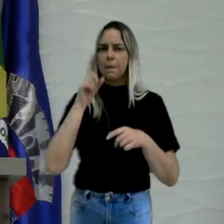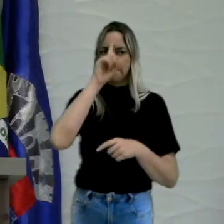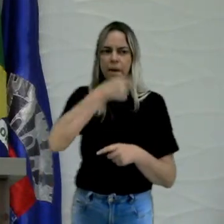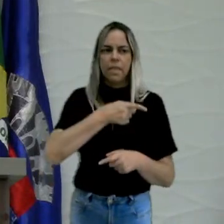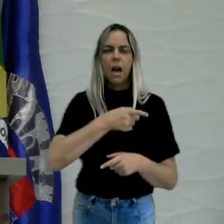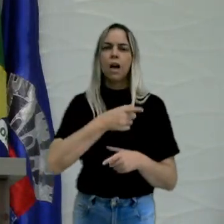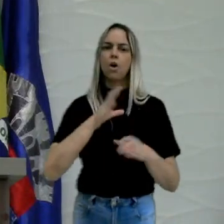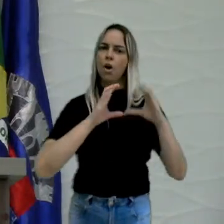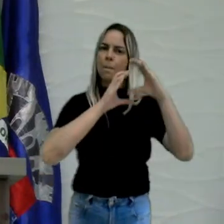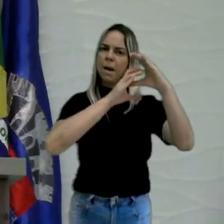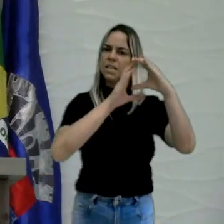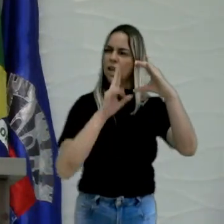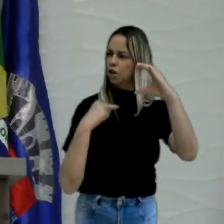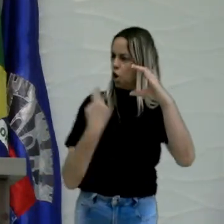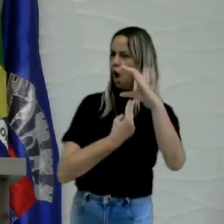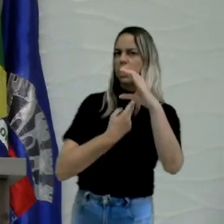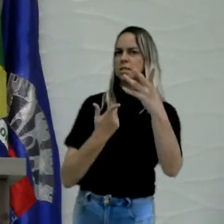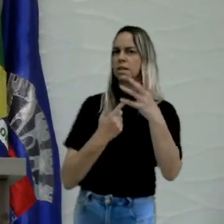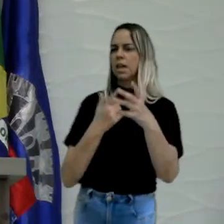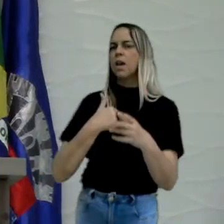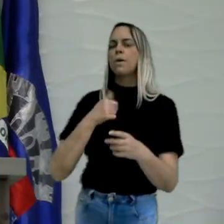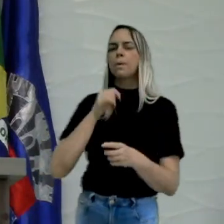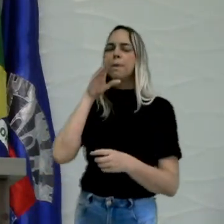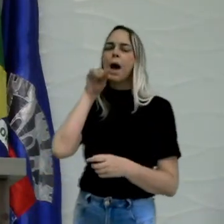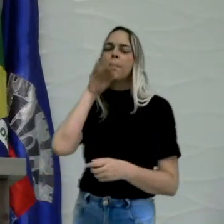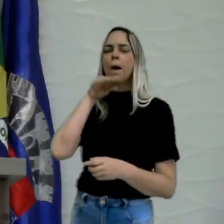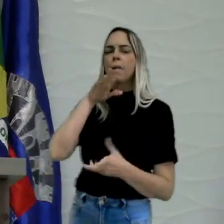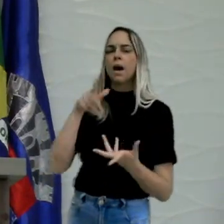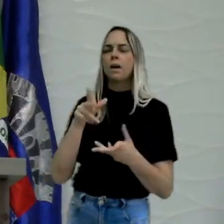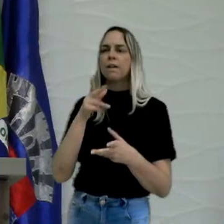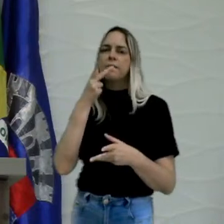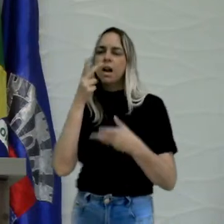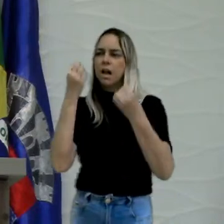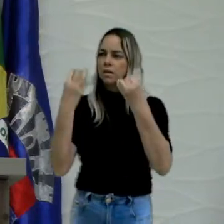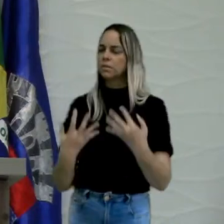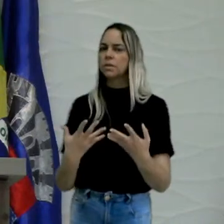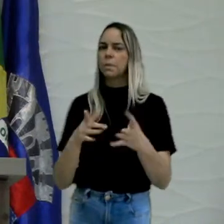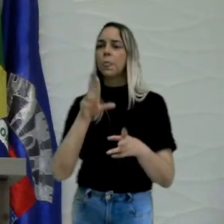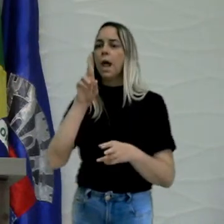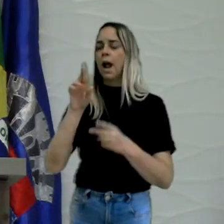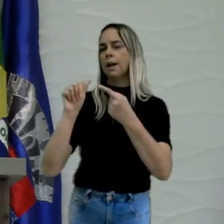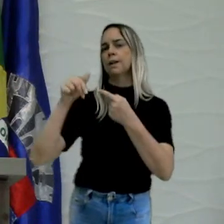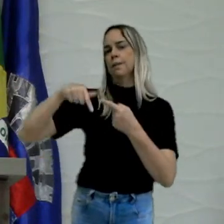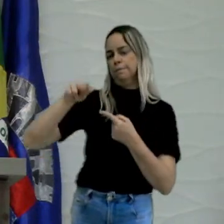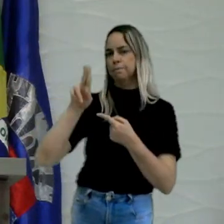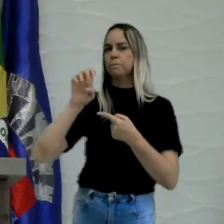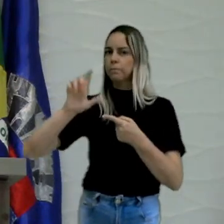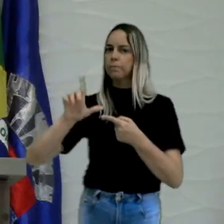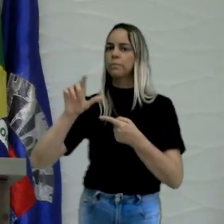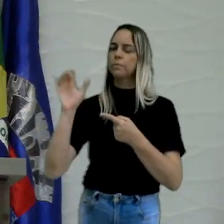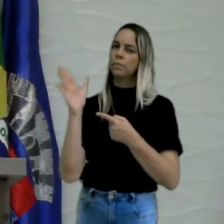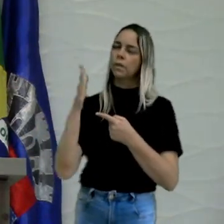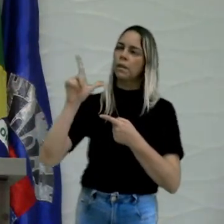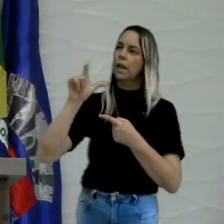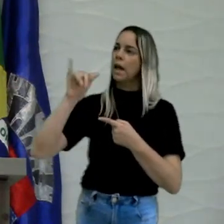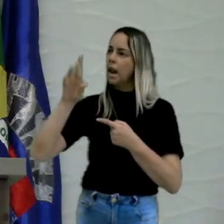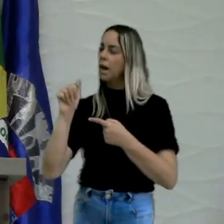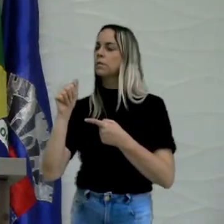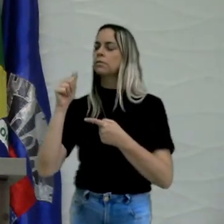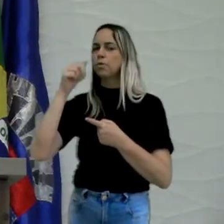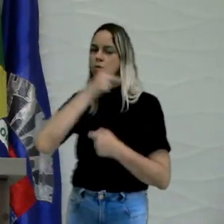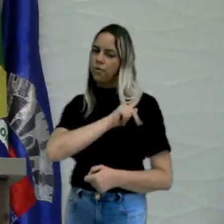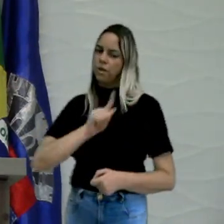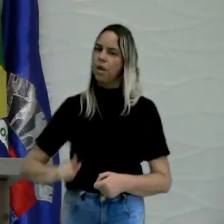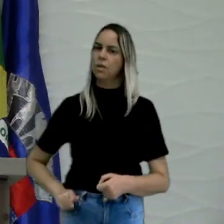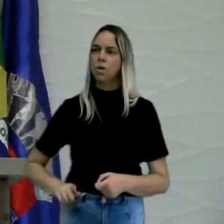era a gente. Está aí meu áudio dizendo, quem manda na Compesa, pastor, quem é Raquel Lira, é a governadora Raquel Lira. Não venha com